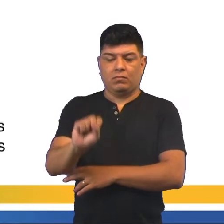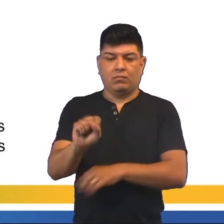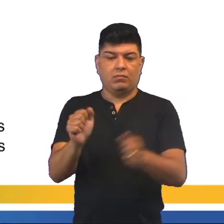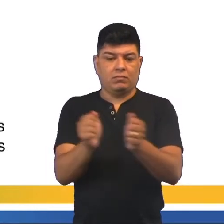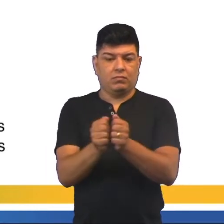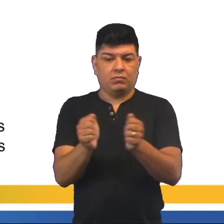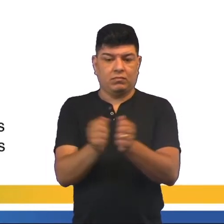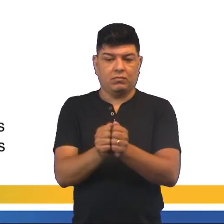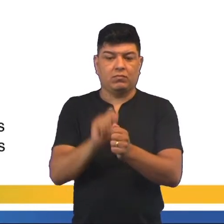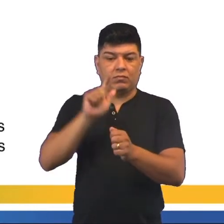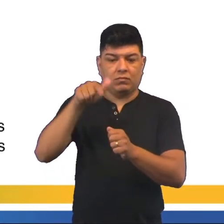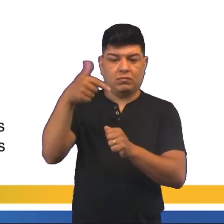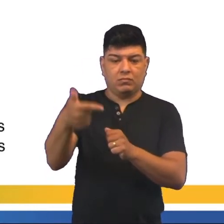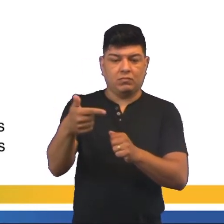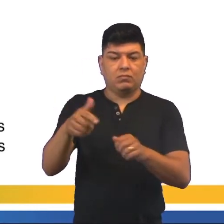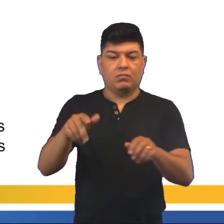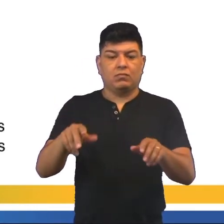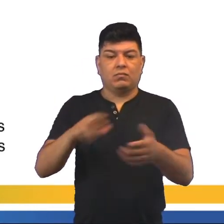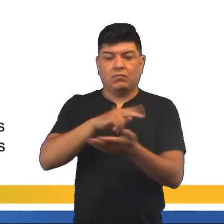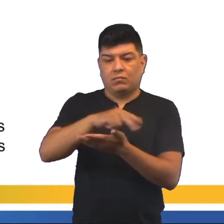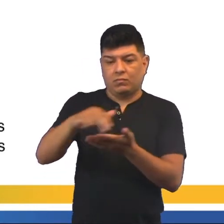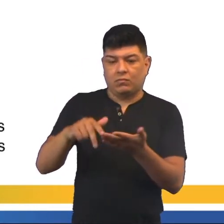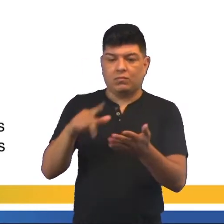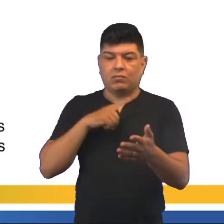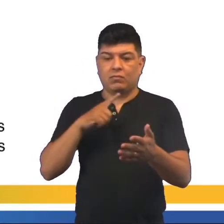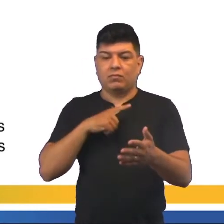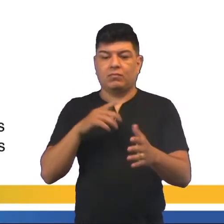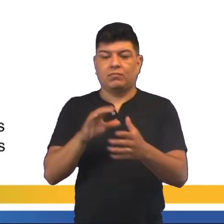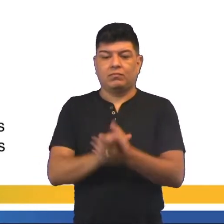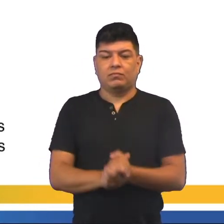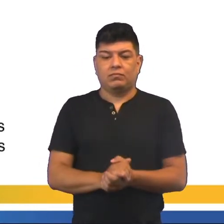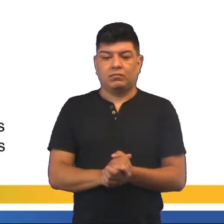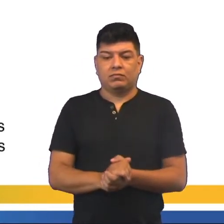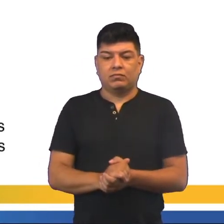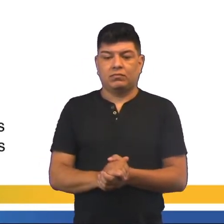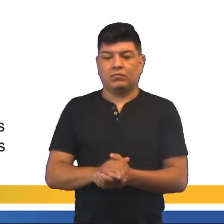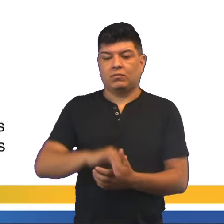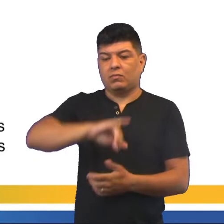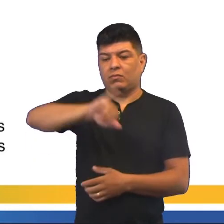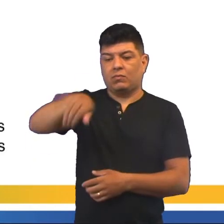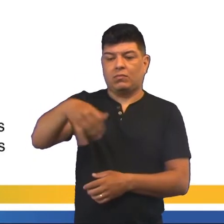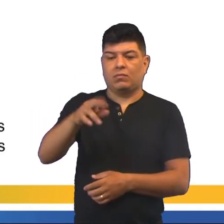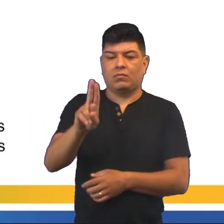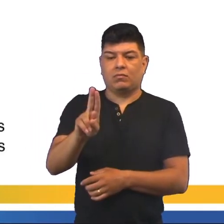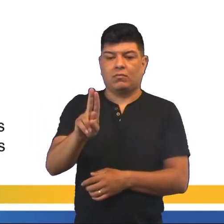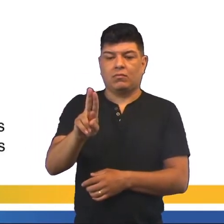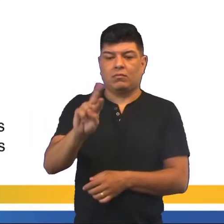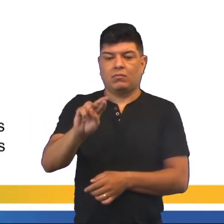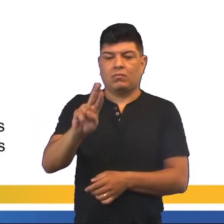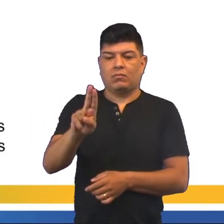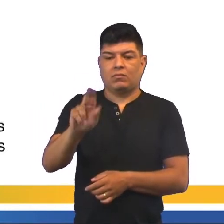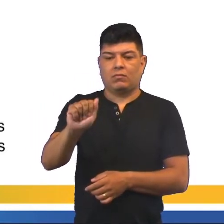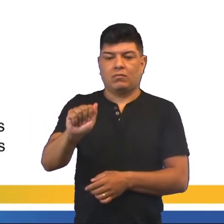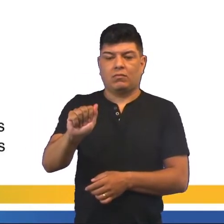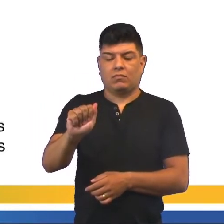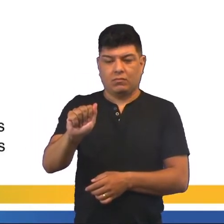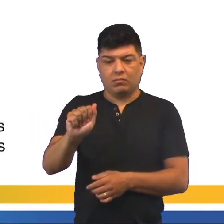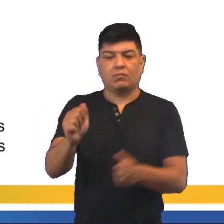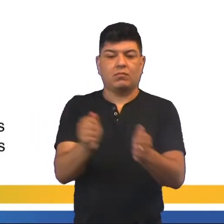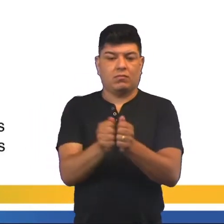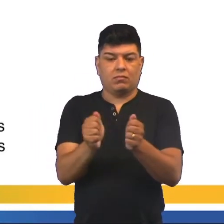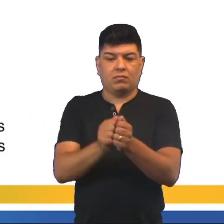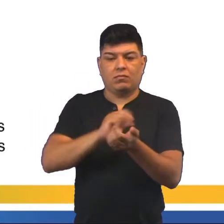seus afluentes e subafluentes a bacia do Acre Purus, e o Rio Juruá, que forma juntamente com seus afluentes